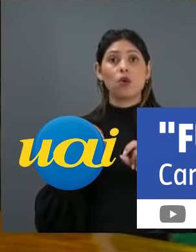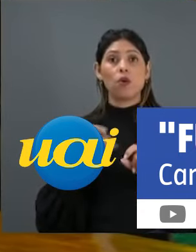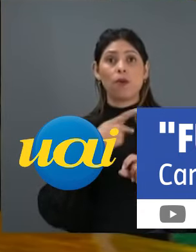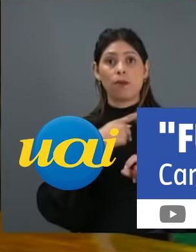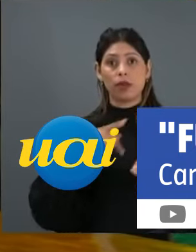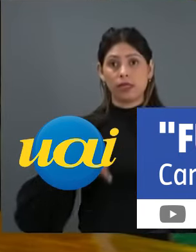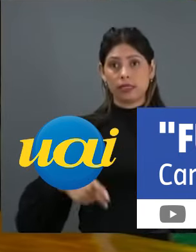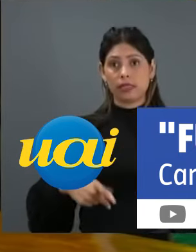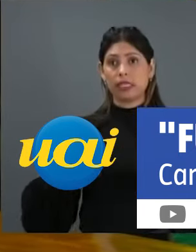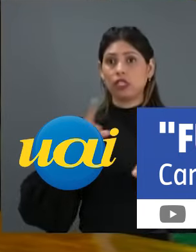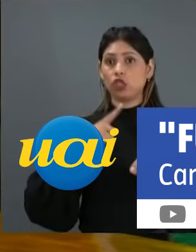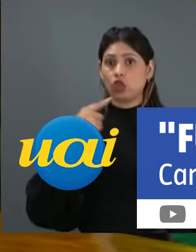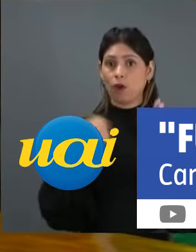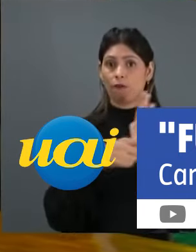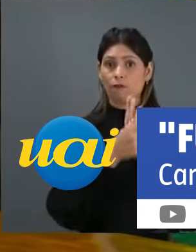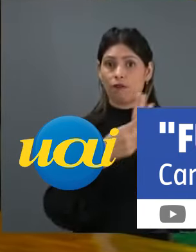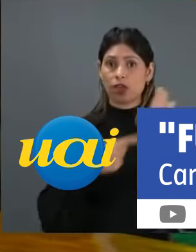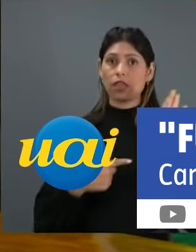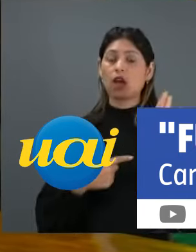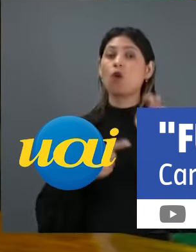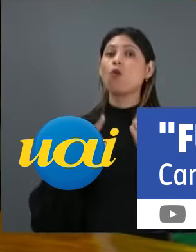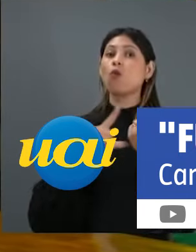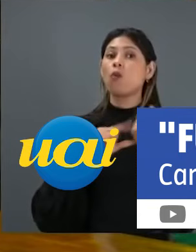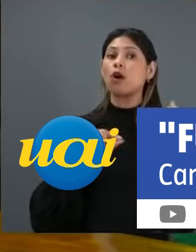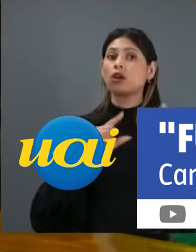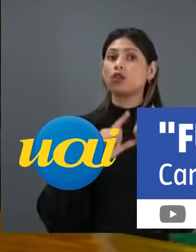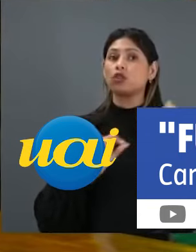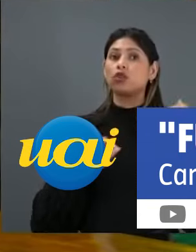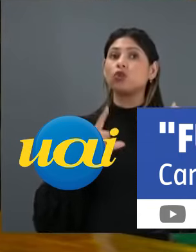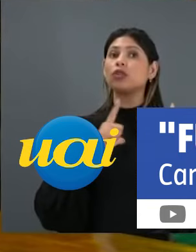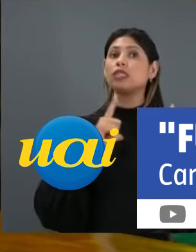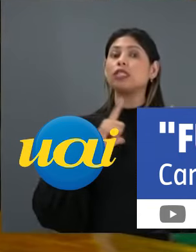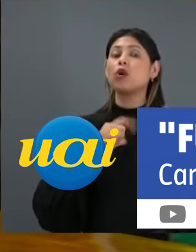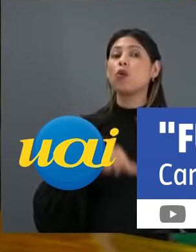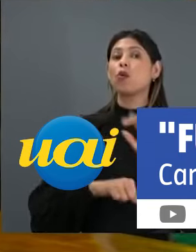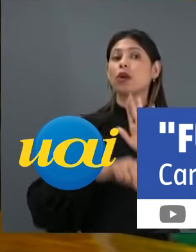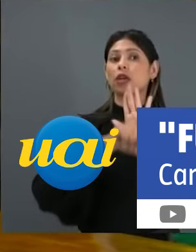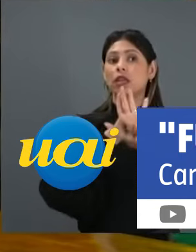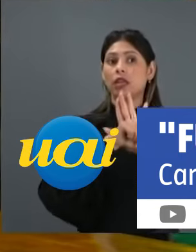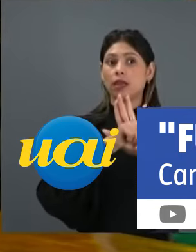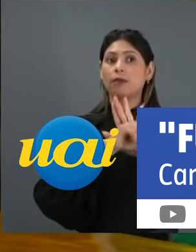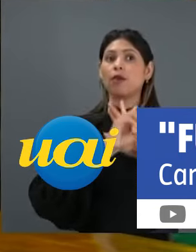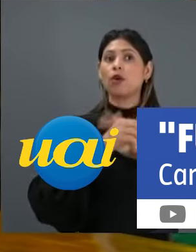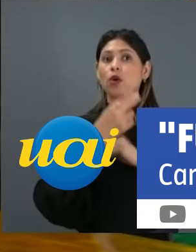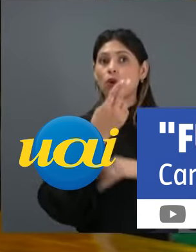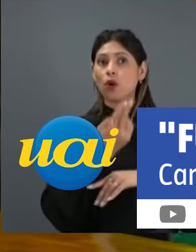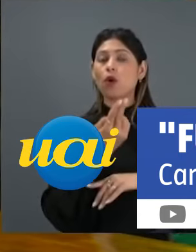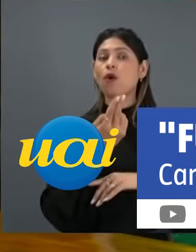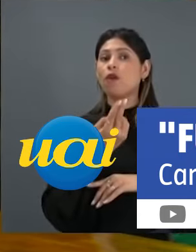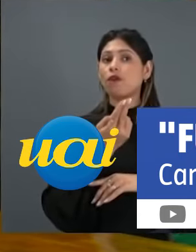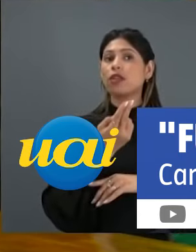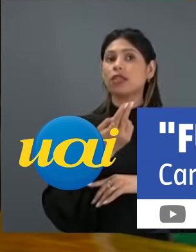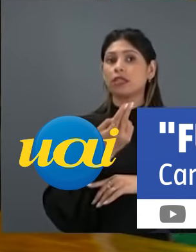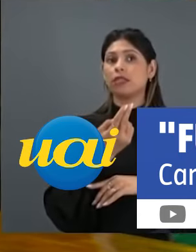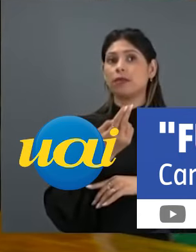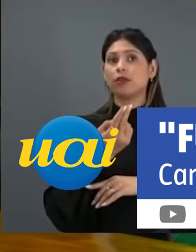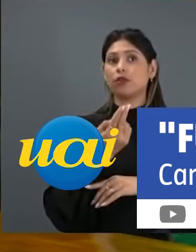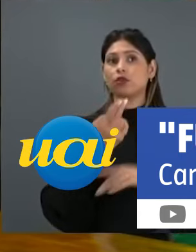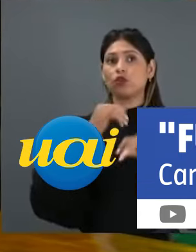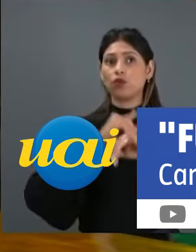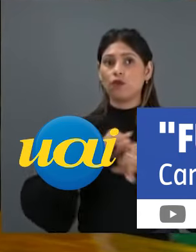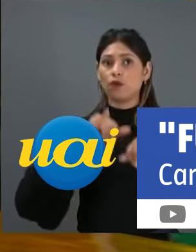que previa como crime a promoção ou financiamento de campanha ou iniciativa